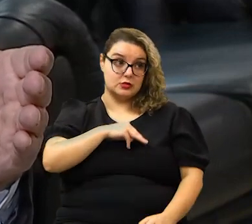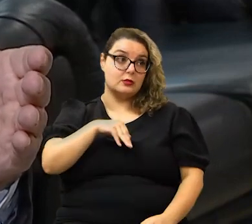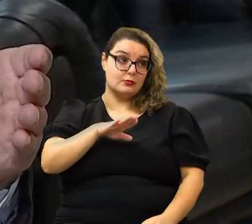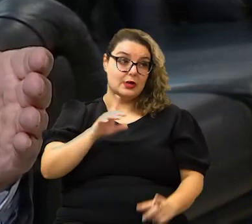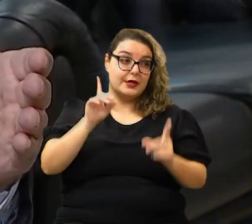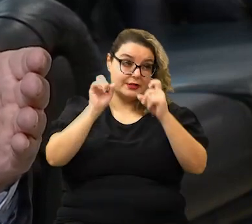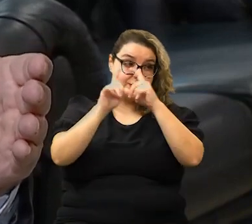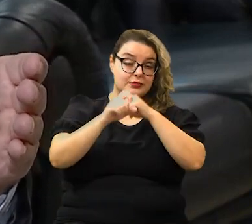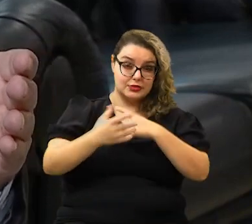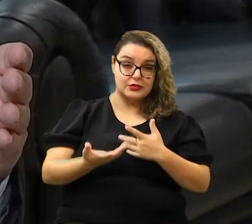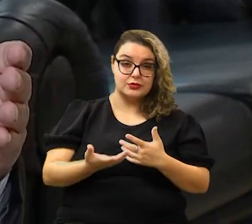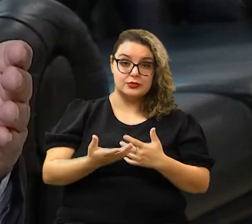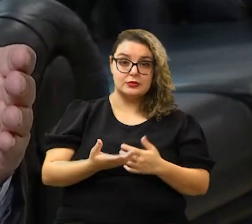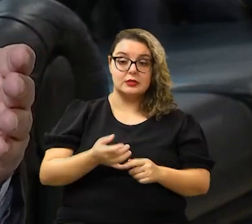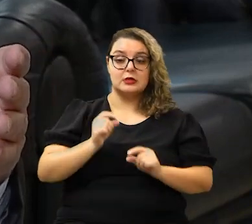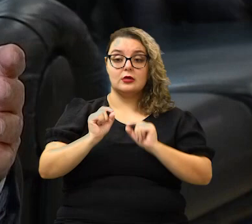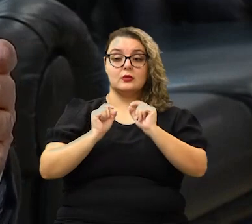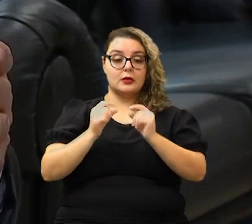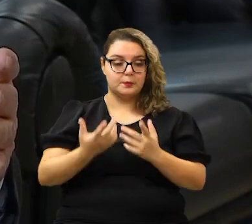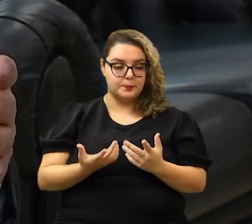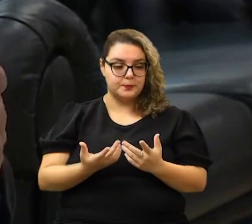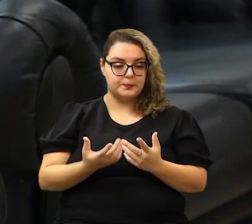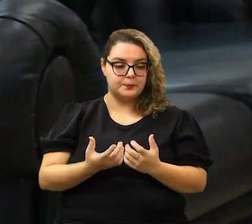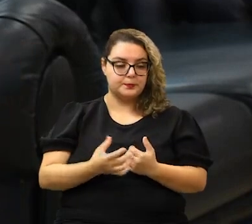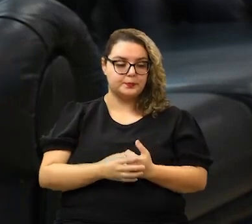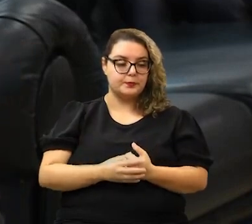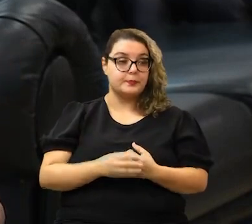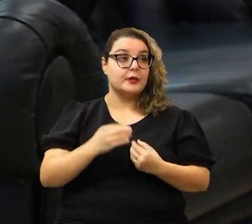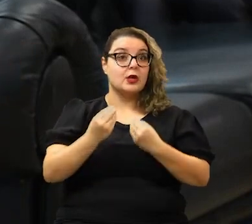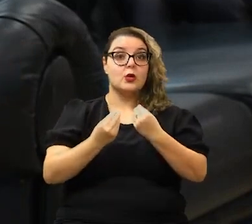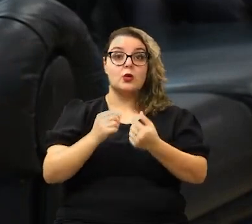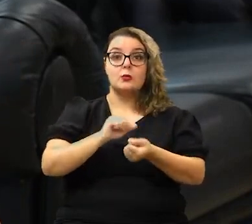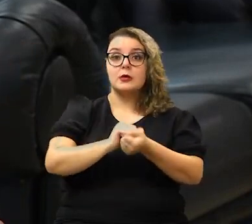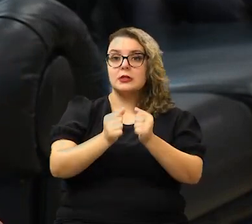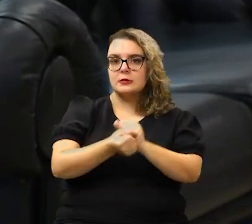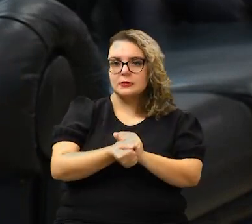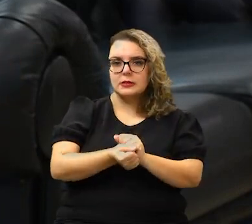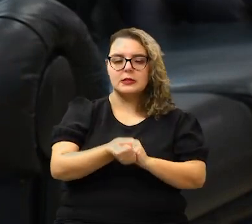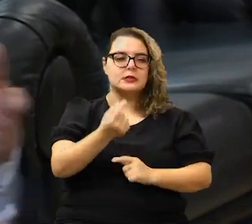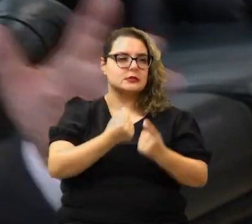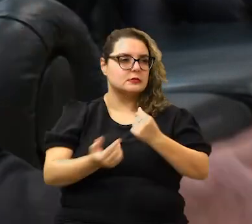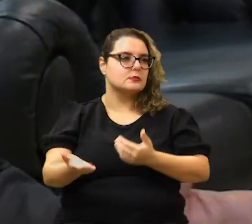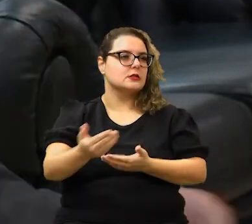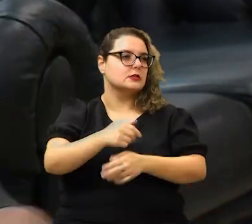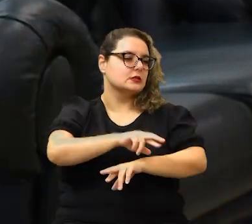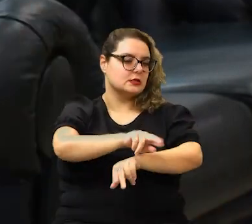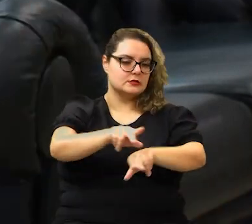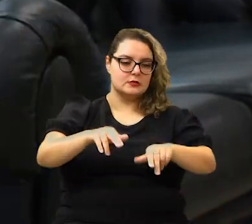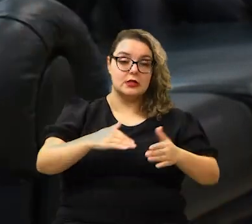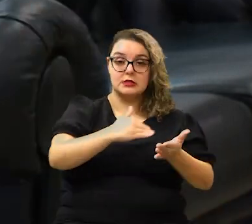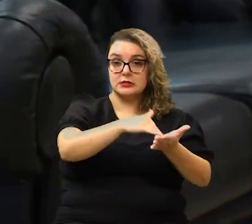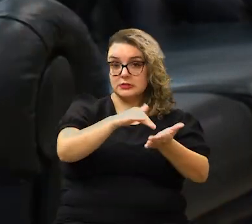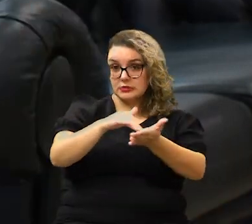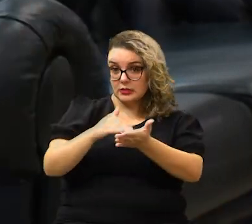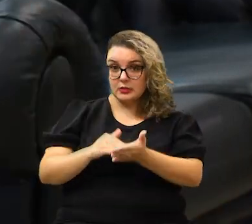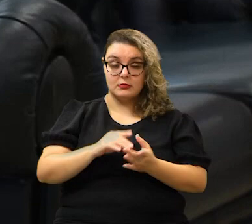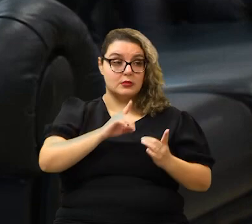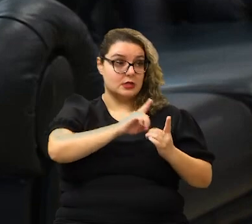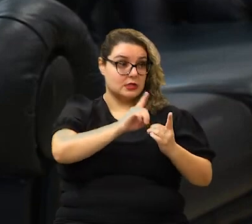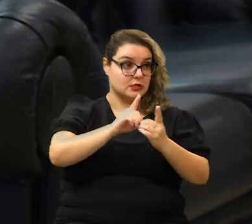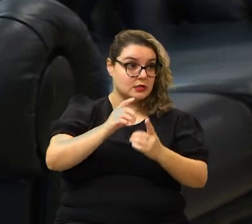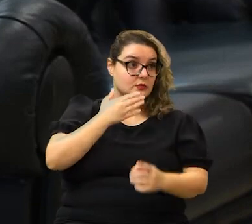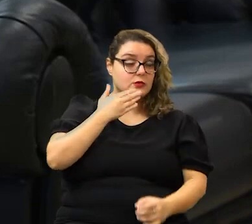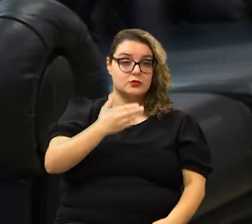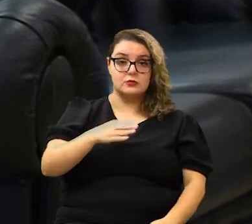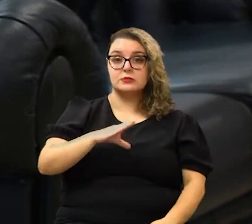talvez mais difícil, né, que é como alocar essa receita nas diversas secretarias para atender